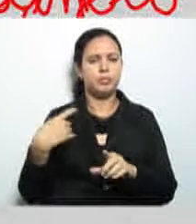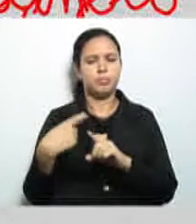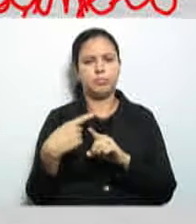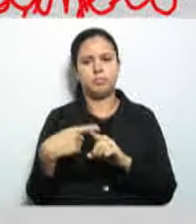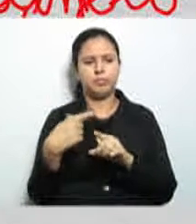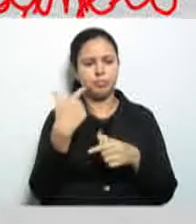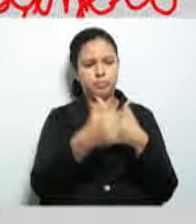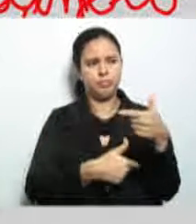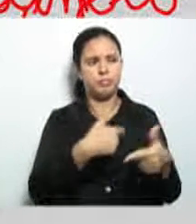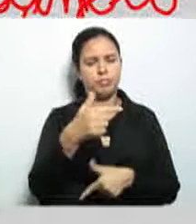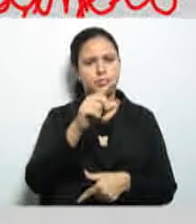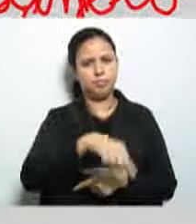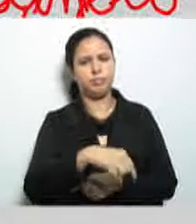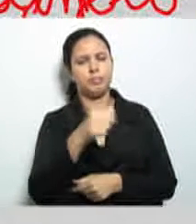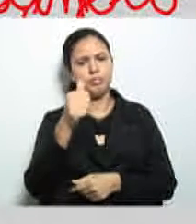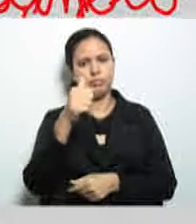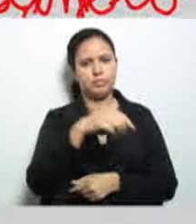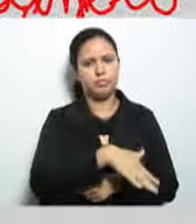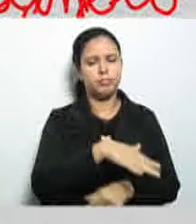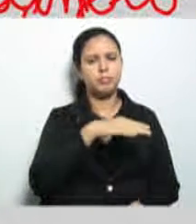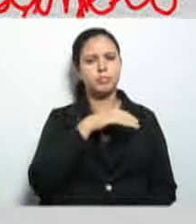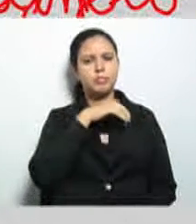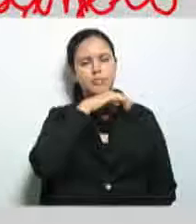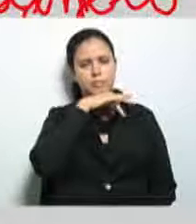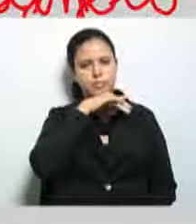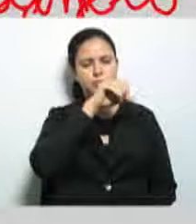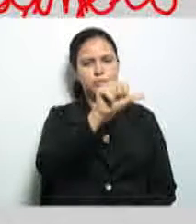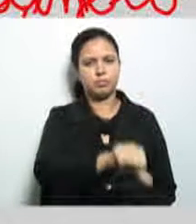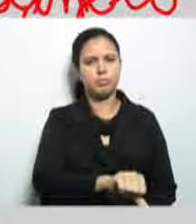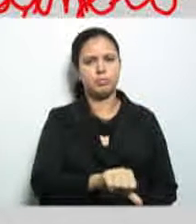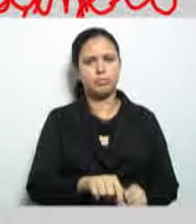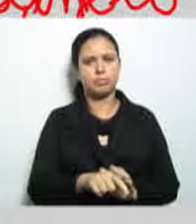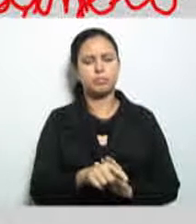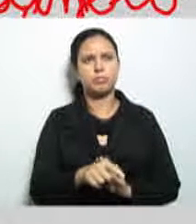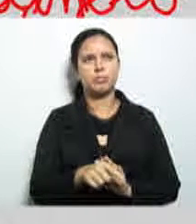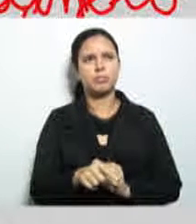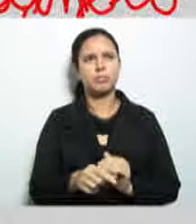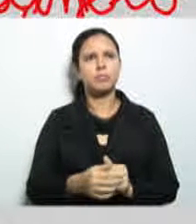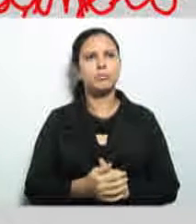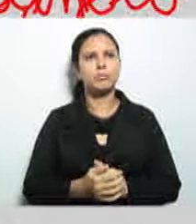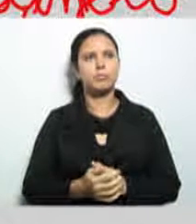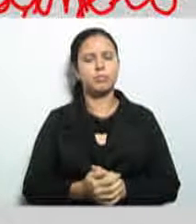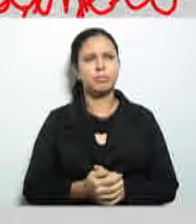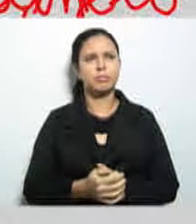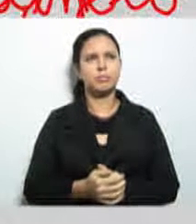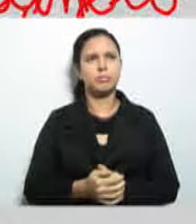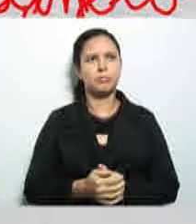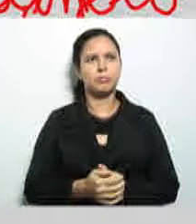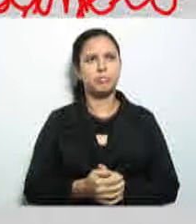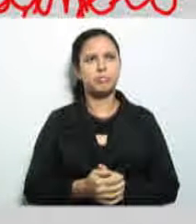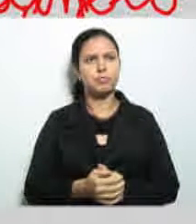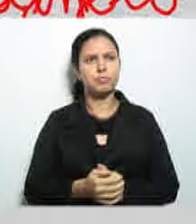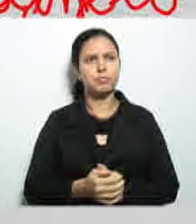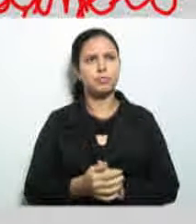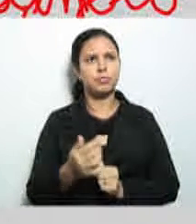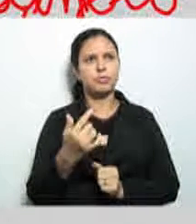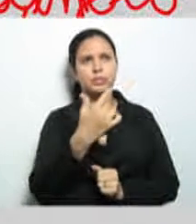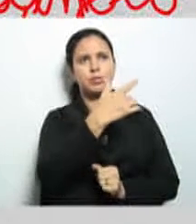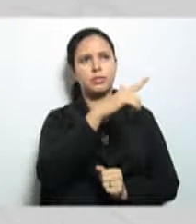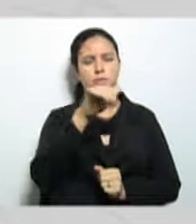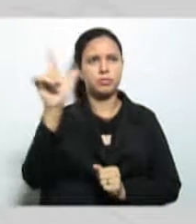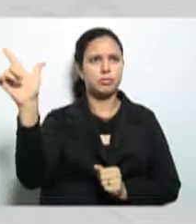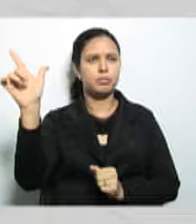muito, muito ruim, desgostoso, que não trazia nenhum tipo de prazer. Outros modelos que